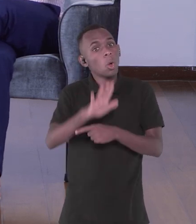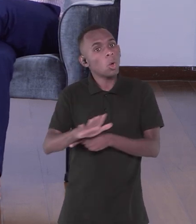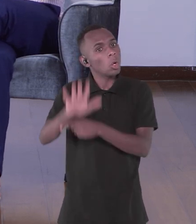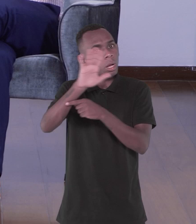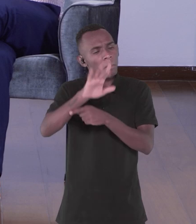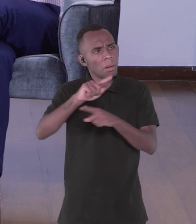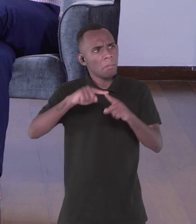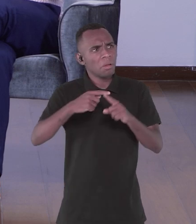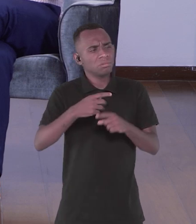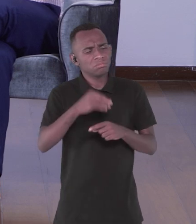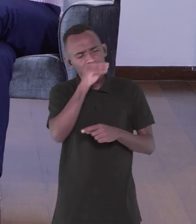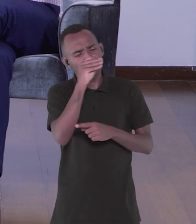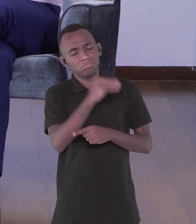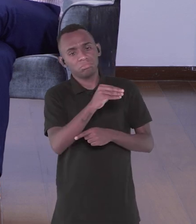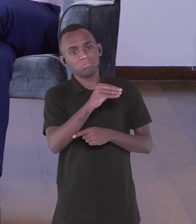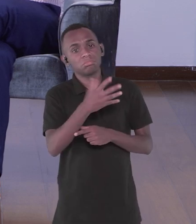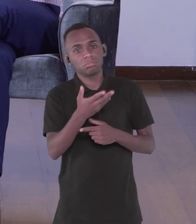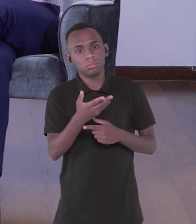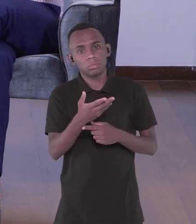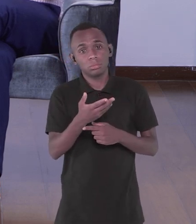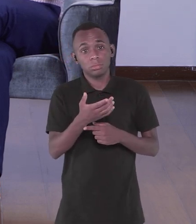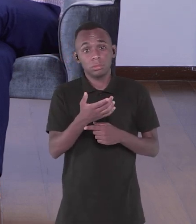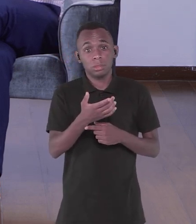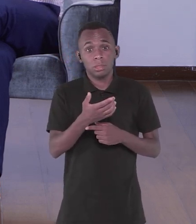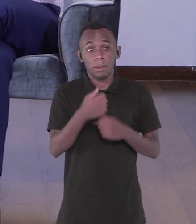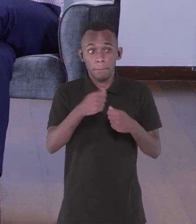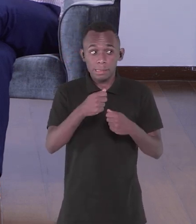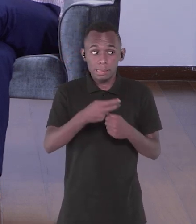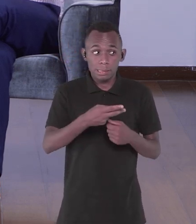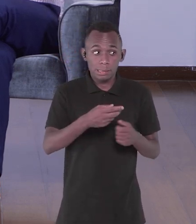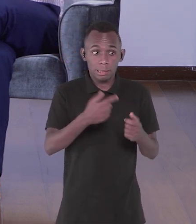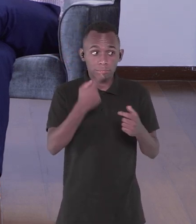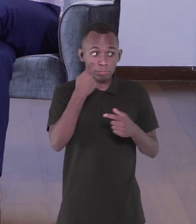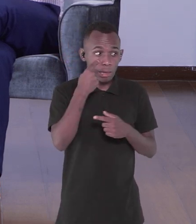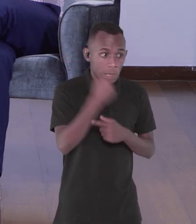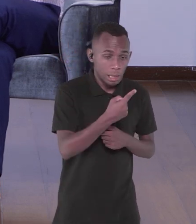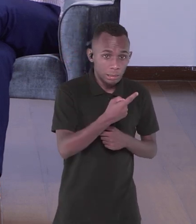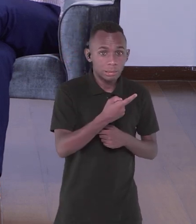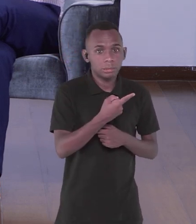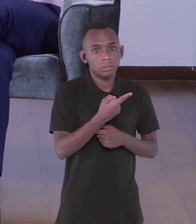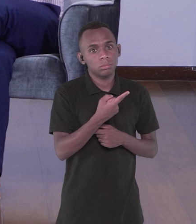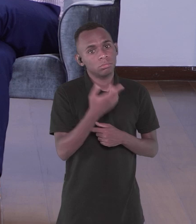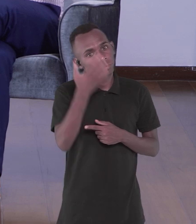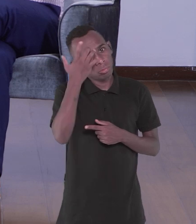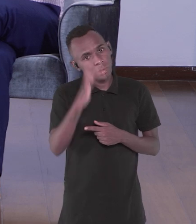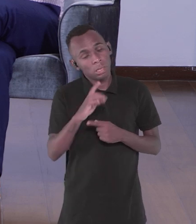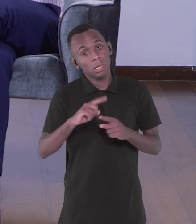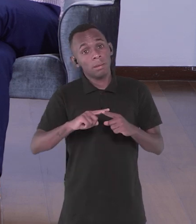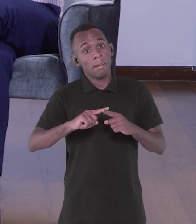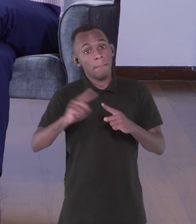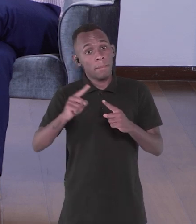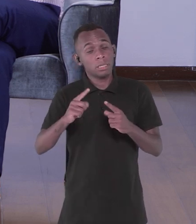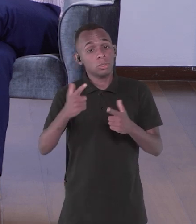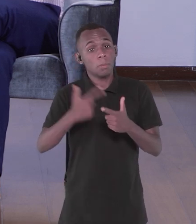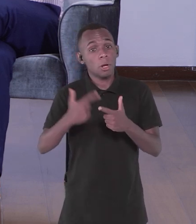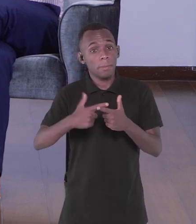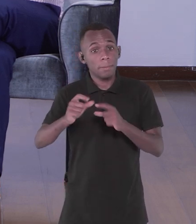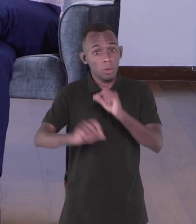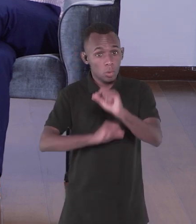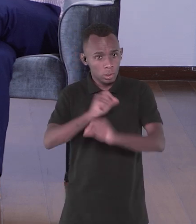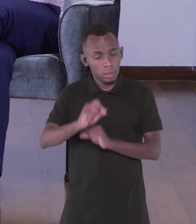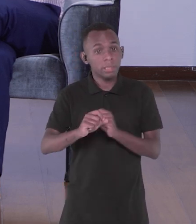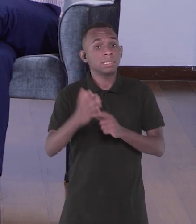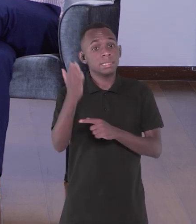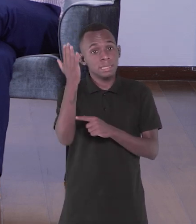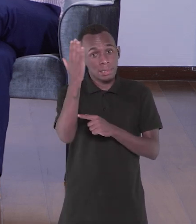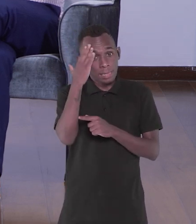atendido. Agora, deve ser atendido? Não sei. Não é essa a questão. A questão é,